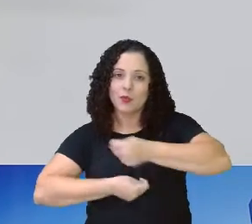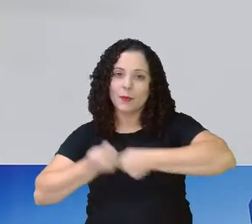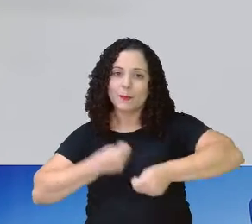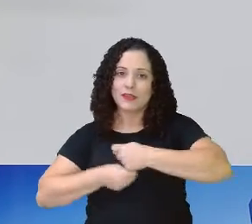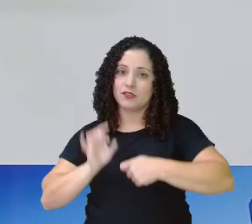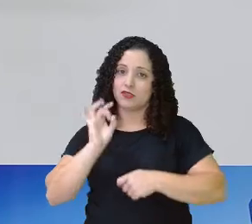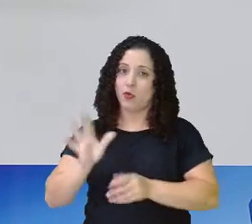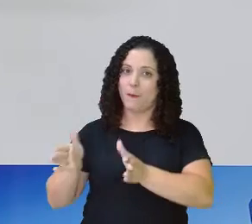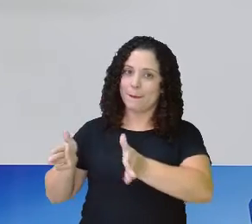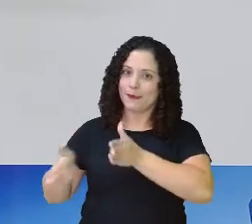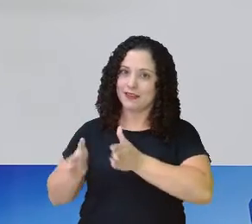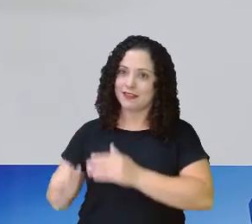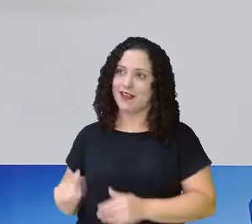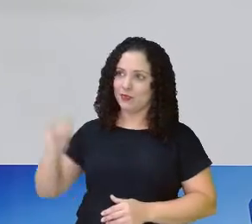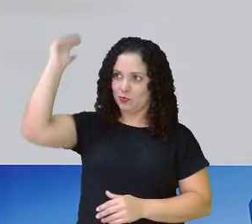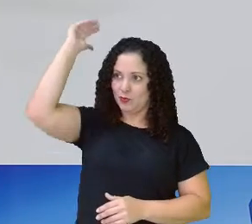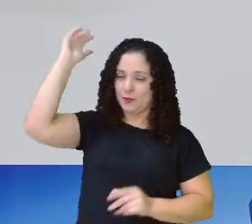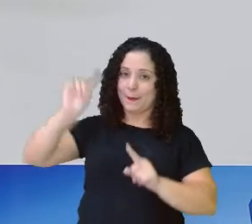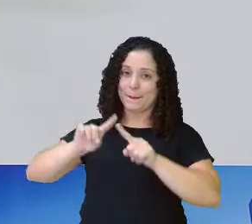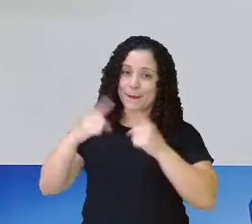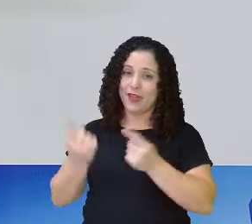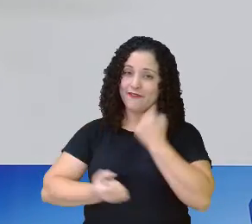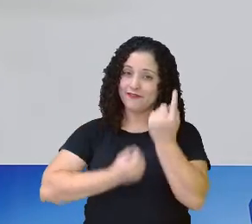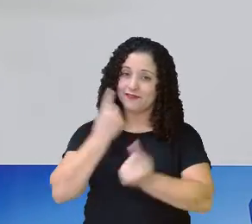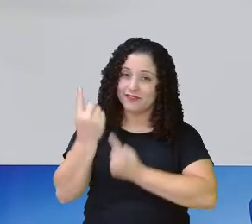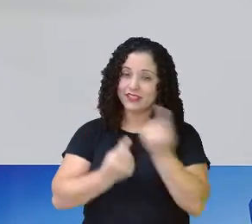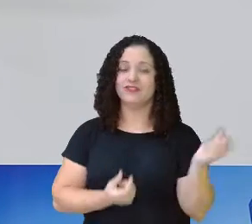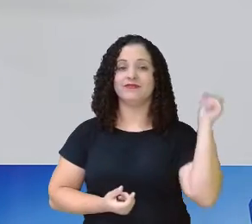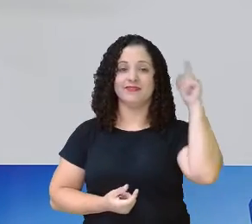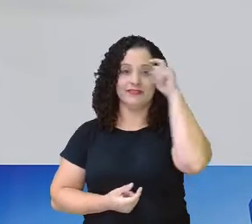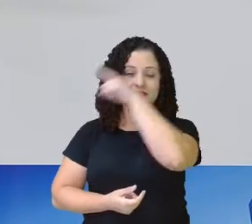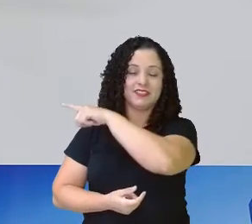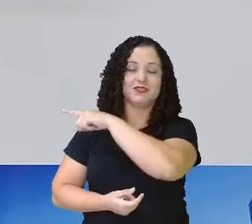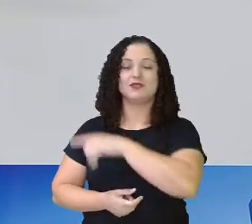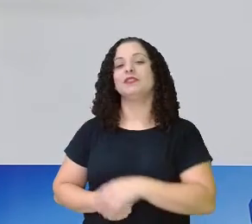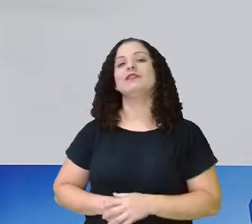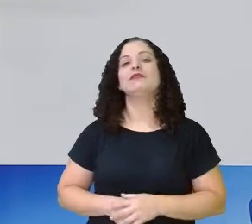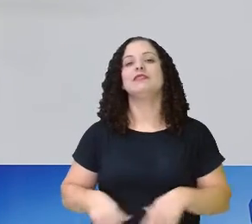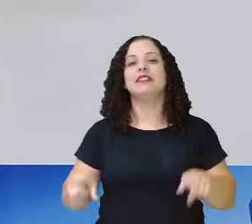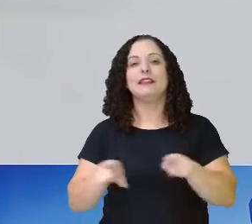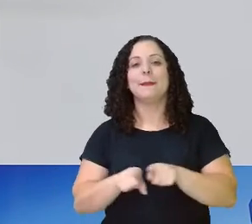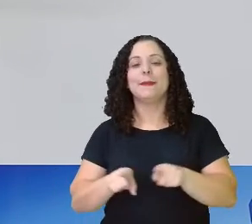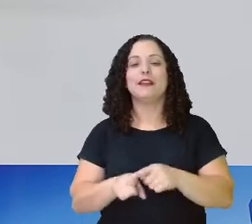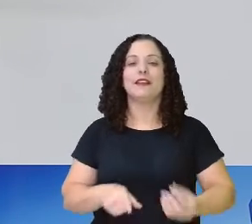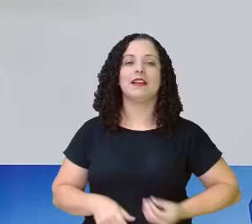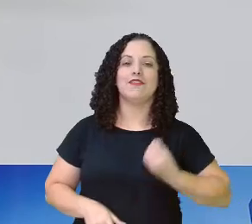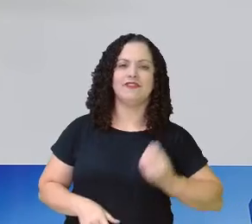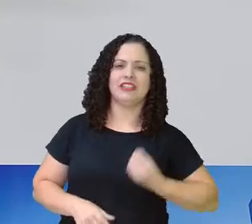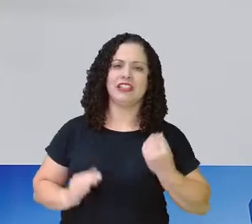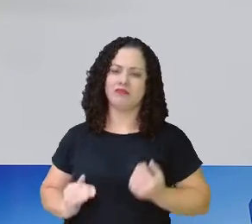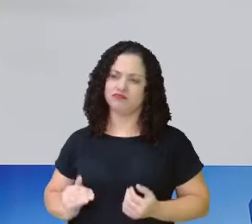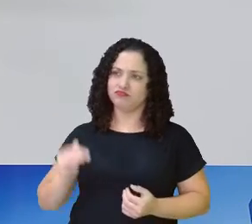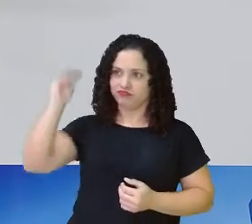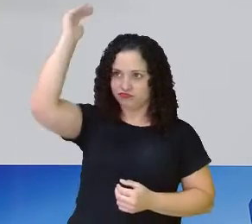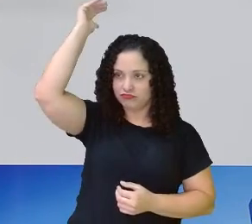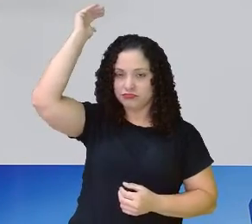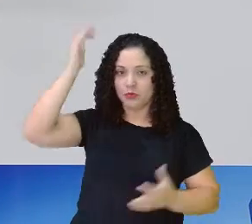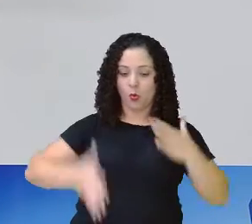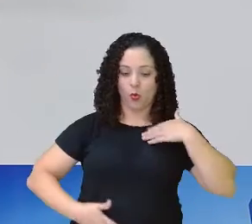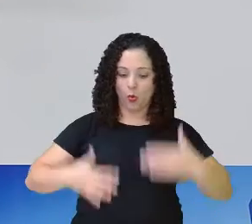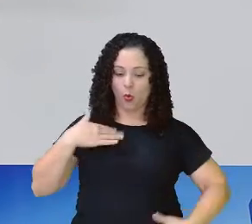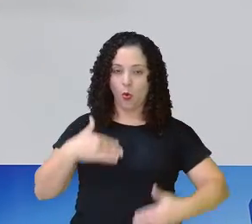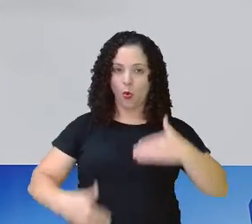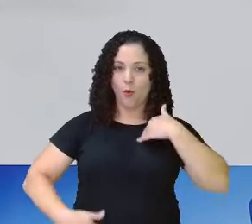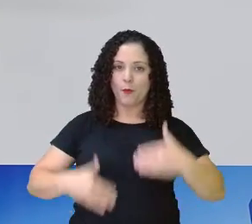Mas a gente sabe que nem sempre isso é possível. Bem importante também falar aqui a respeito da vida adulta, numa questão biológica, numa questão do